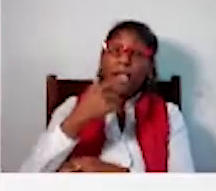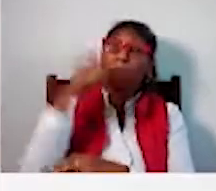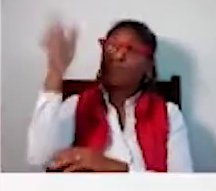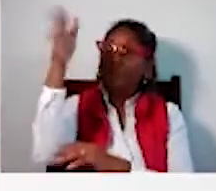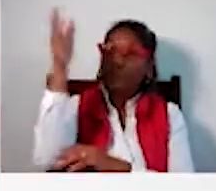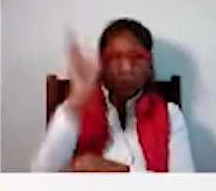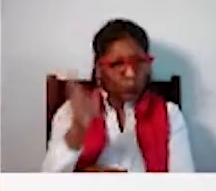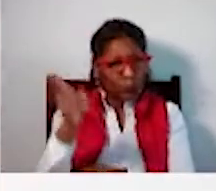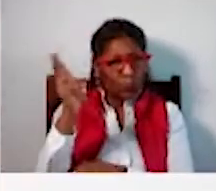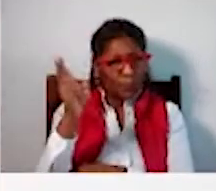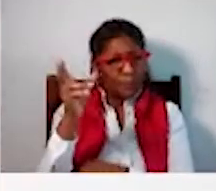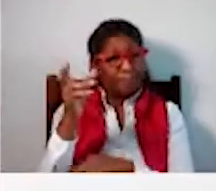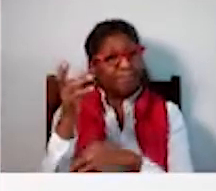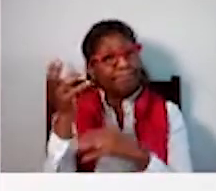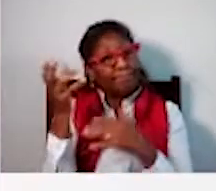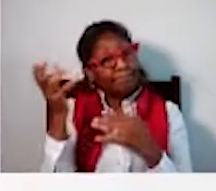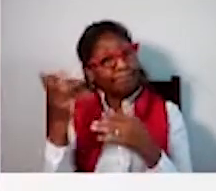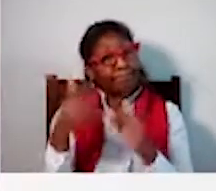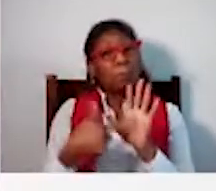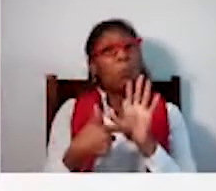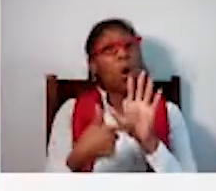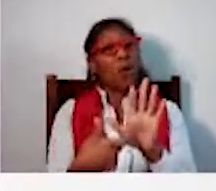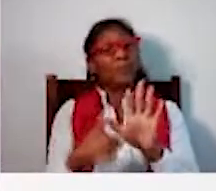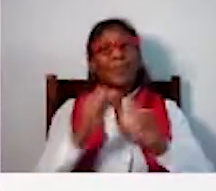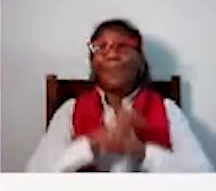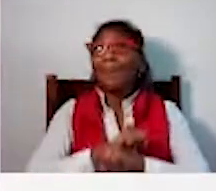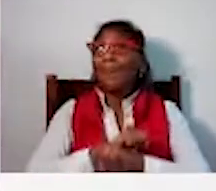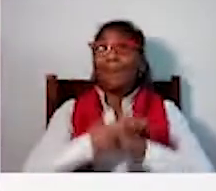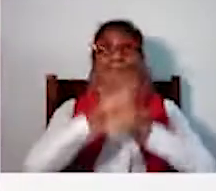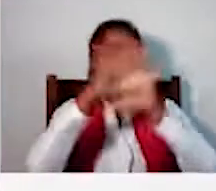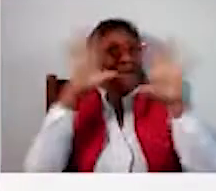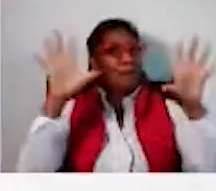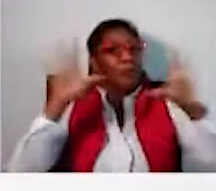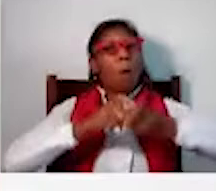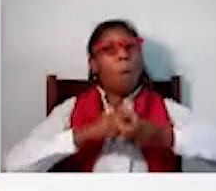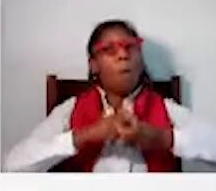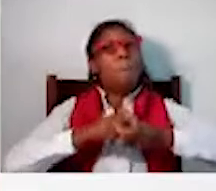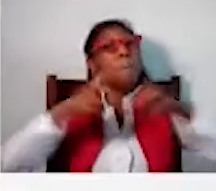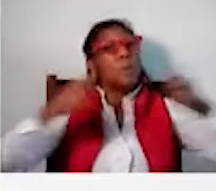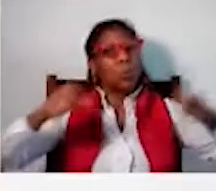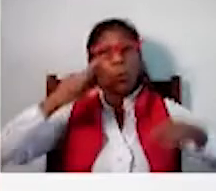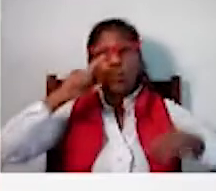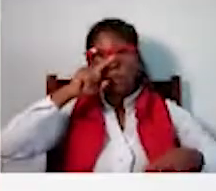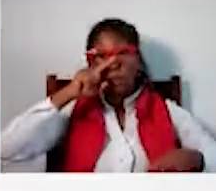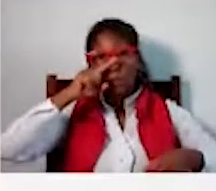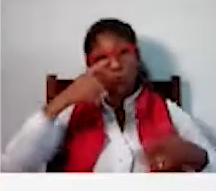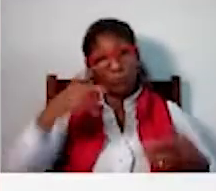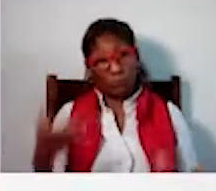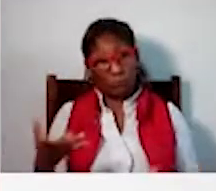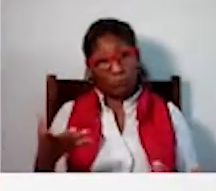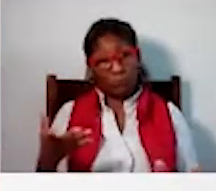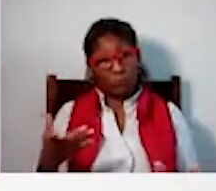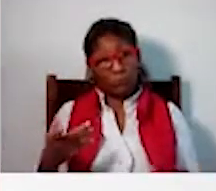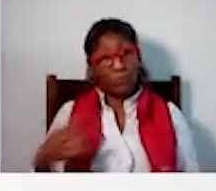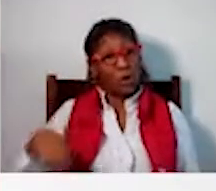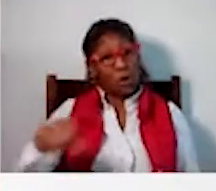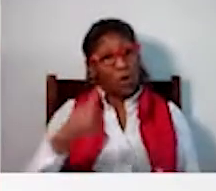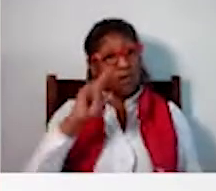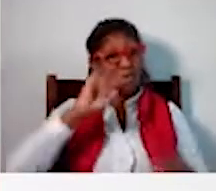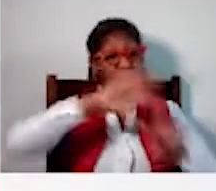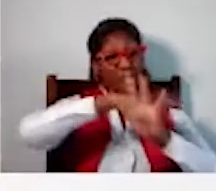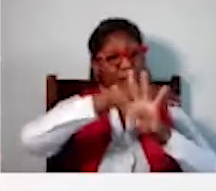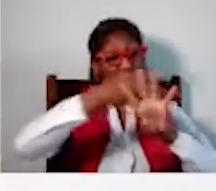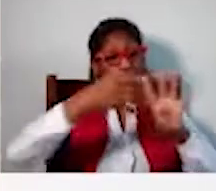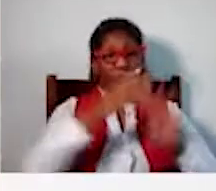fator do arredondamento, isso indica com clareza um aumento de risco, como aquele que a gente já está observando nesses gráficos, que deixam